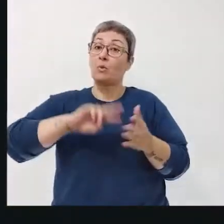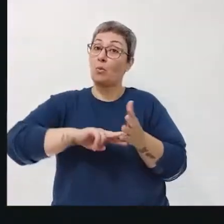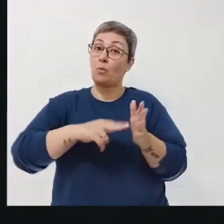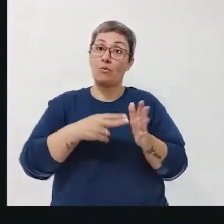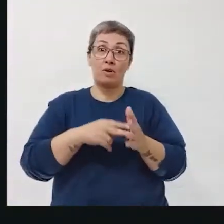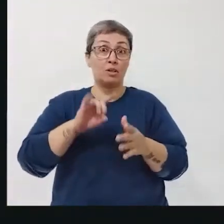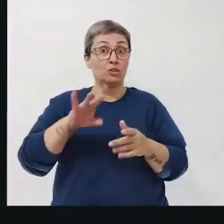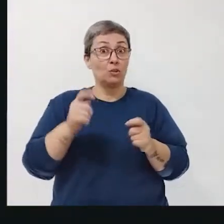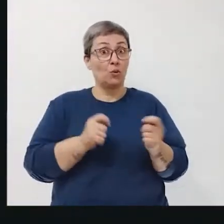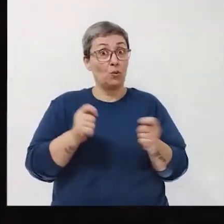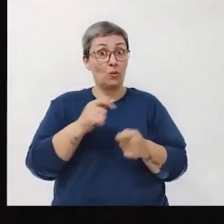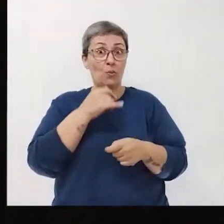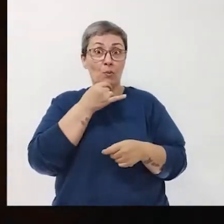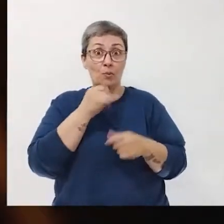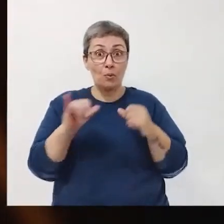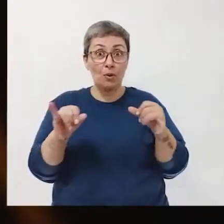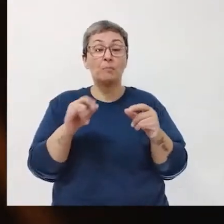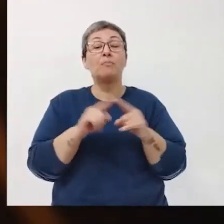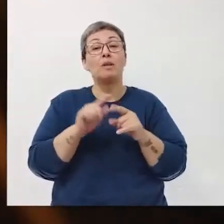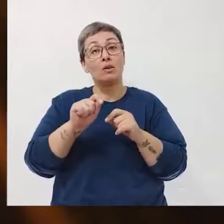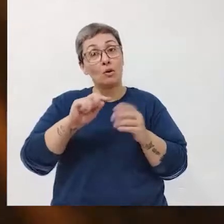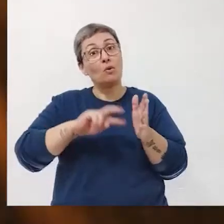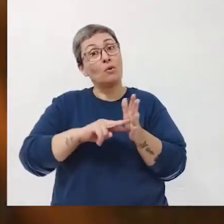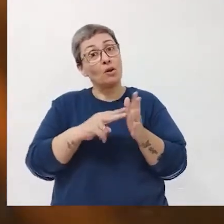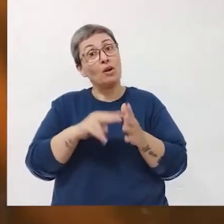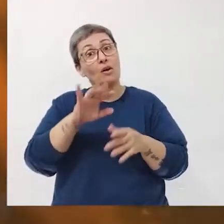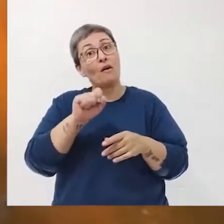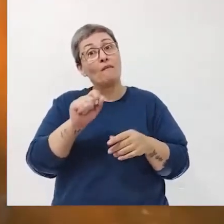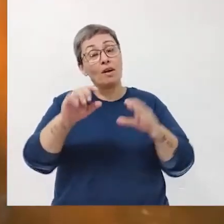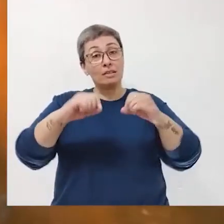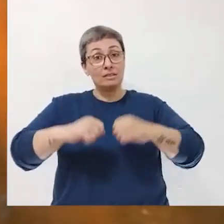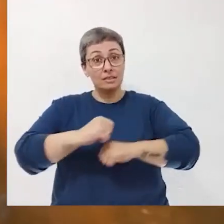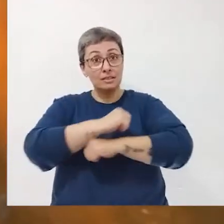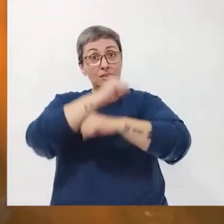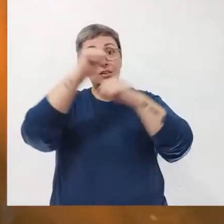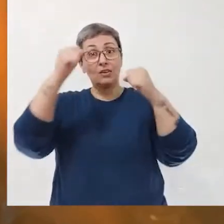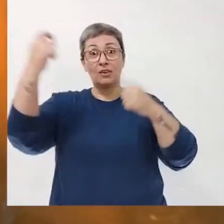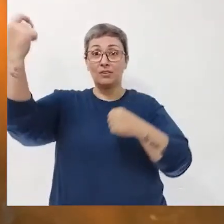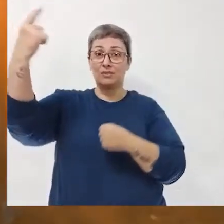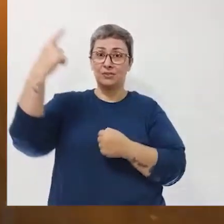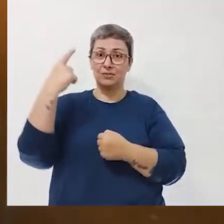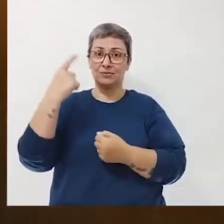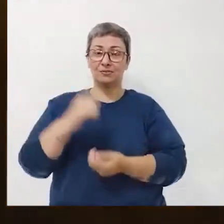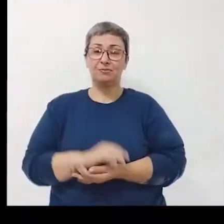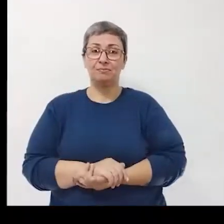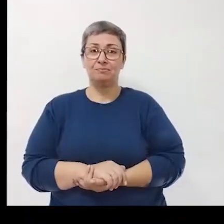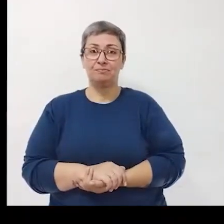significa apenas poupar energia, mas também significa que você irá abrir a janela e deixar o sol entrar.